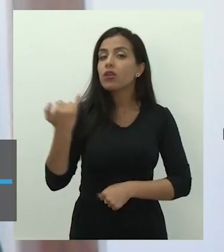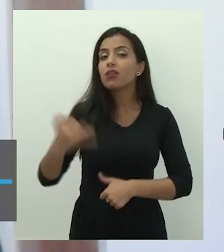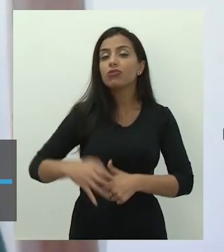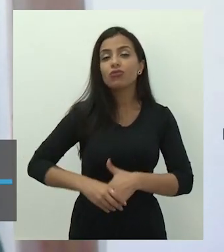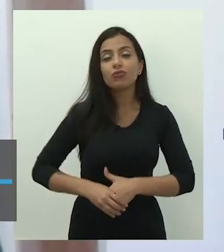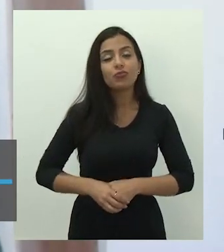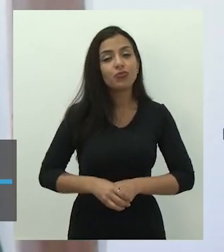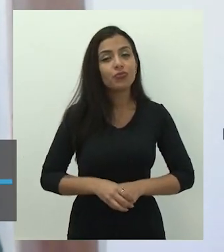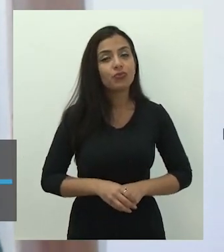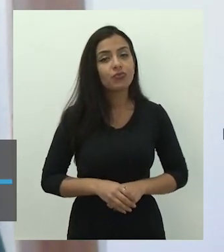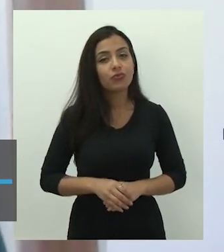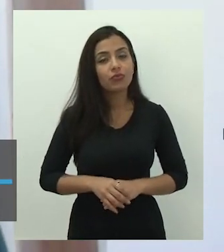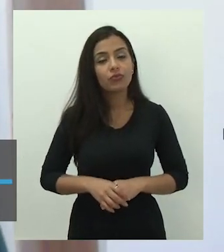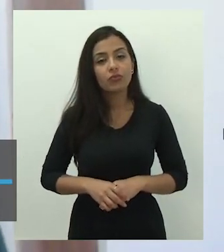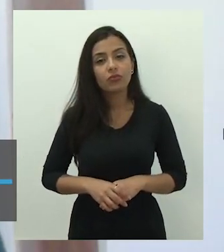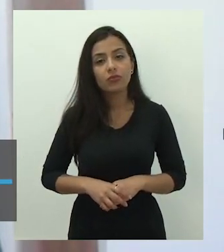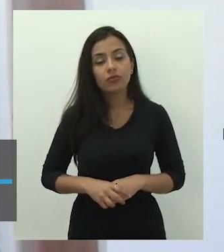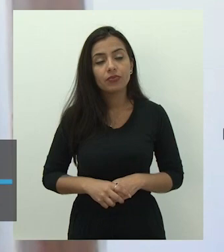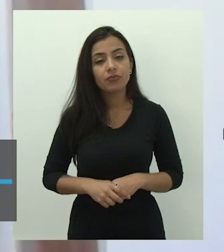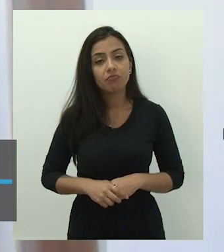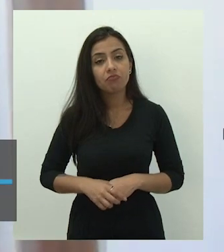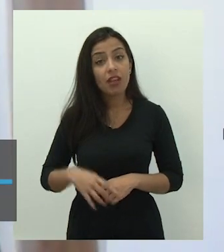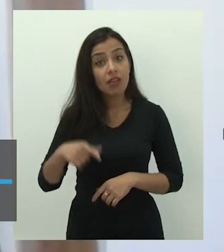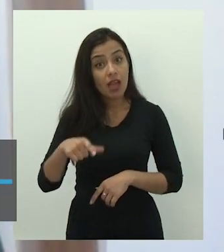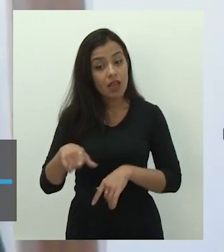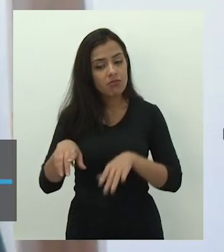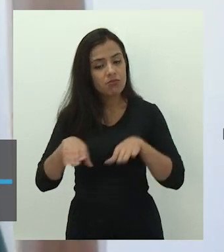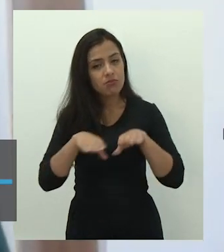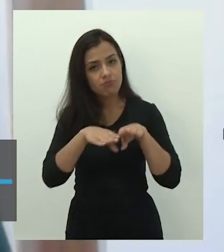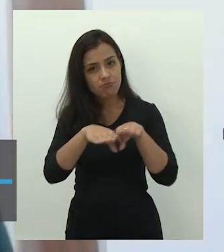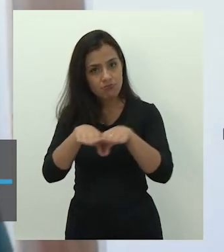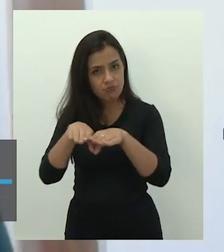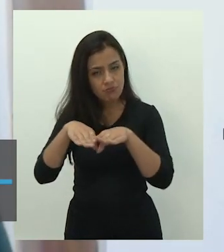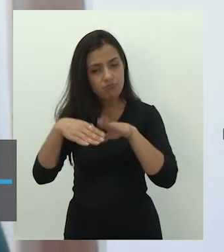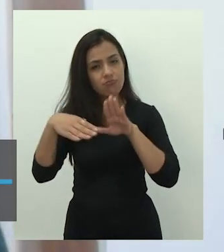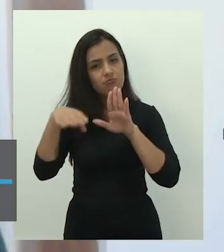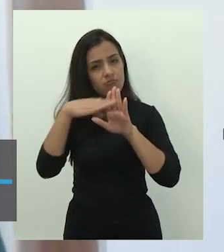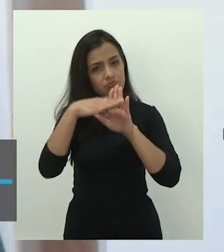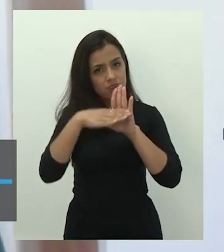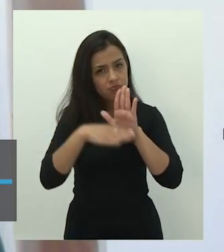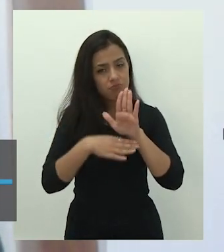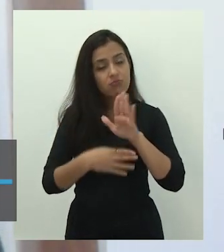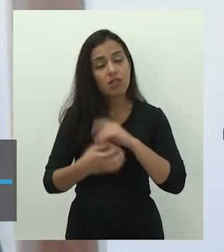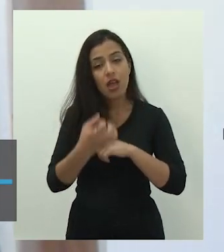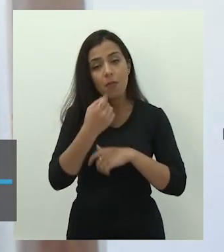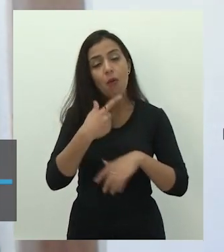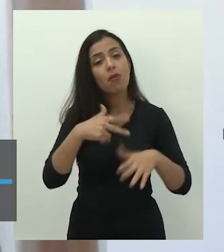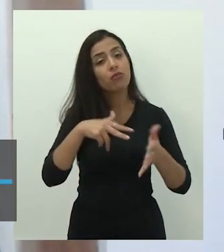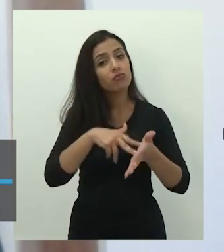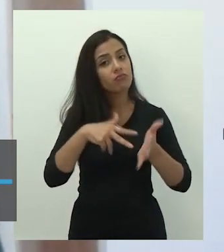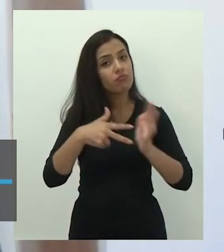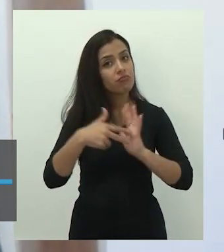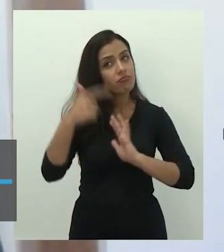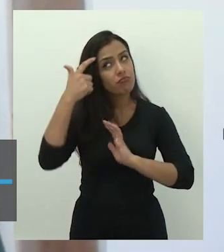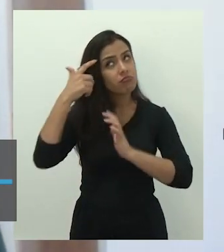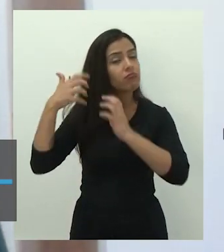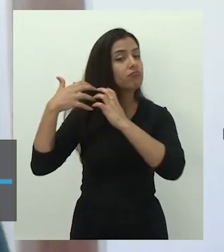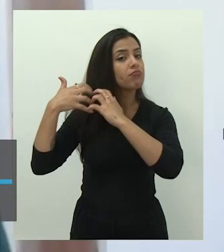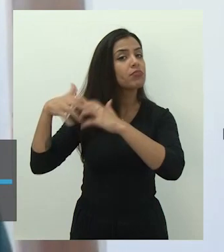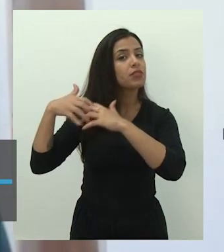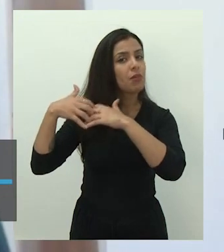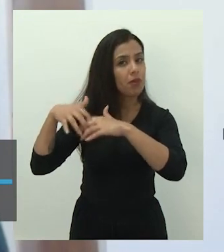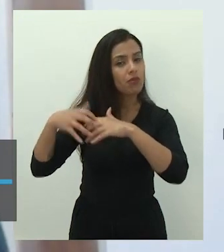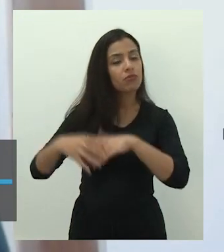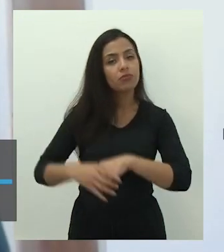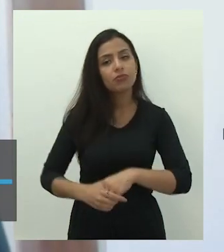Essas regularidades, esses padrões, trazem o significado, o pensamento algébrico por meio dessa própria elaboração de